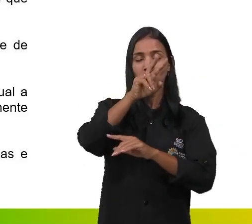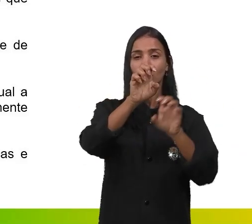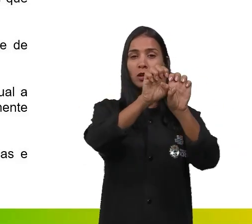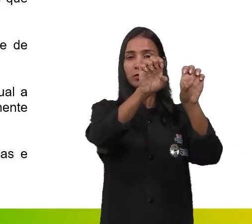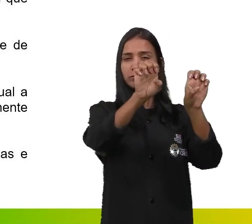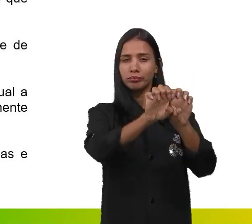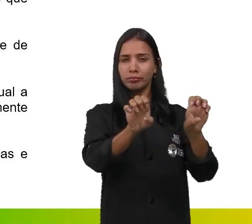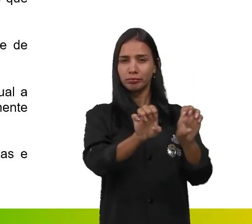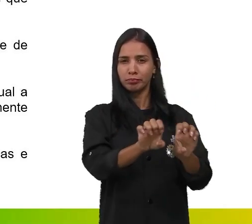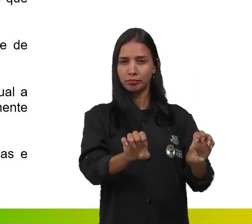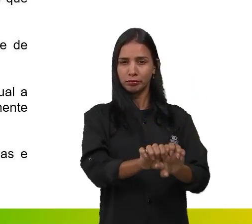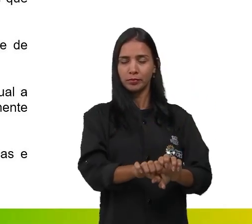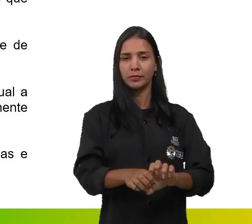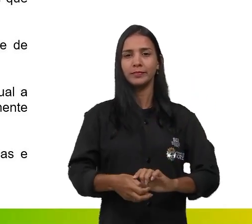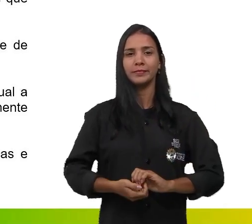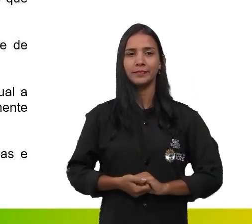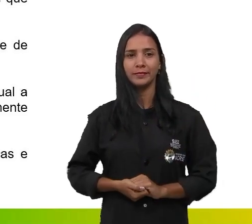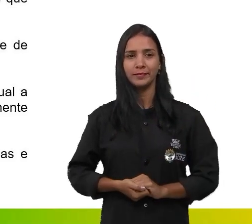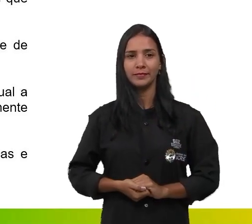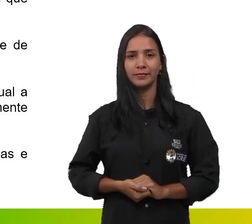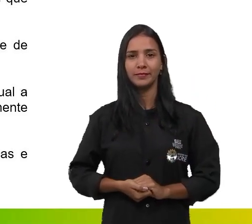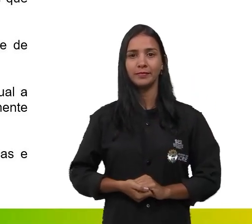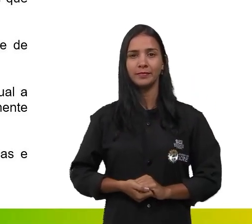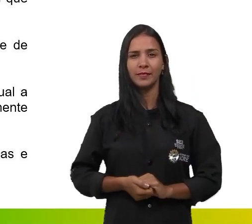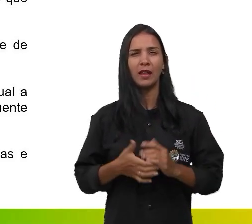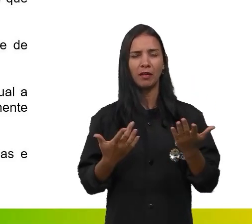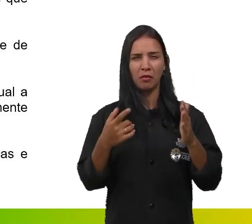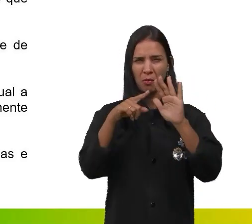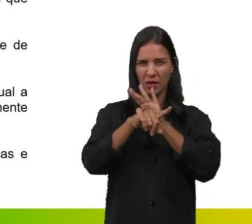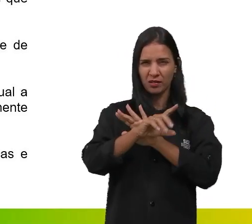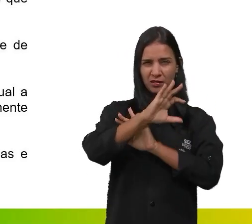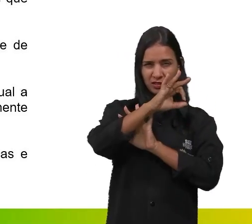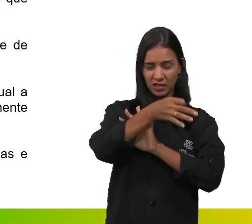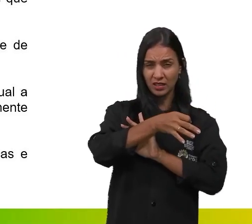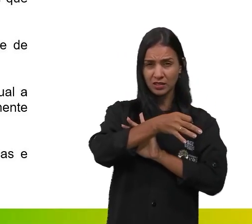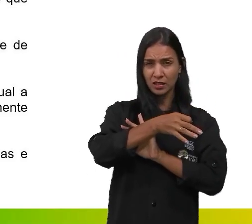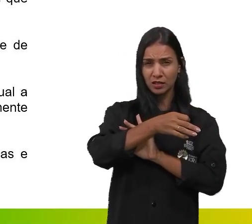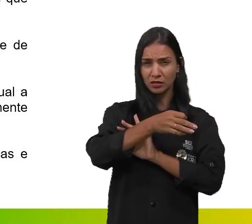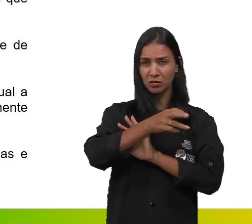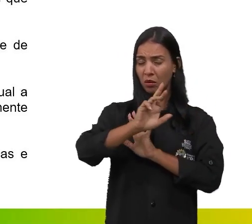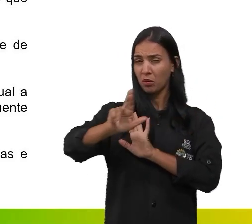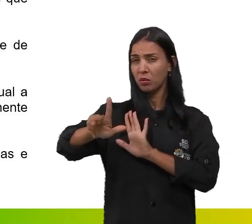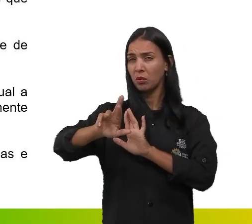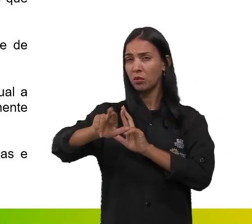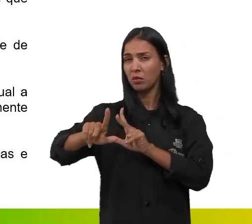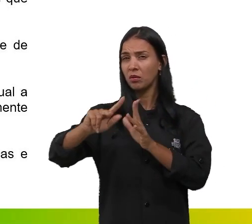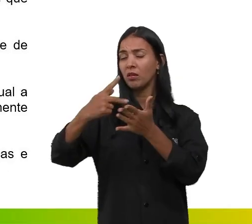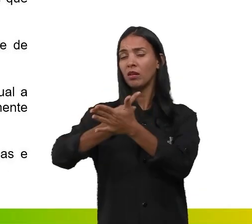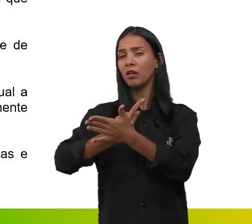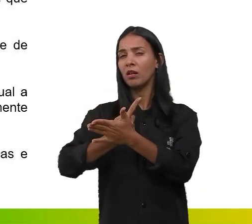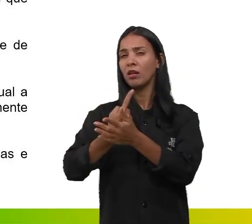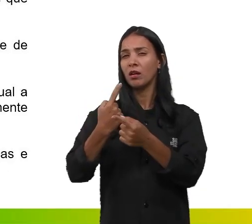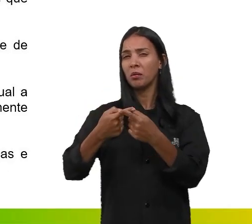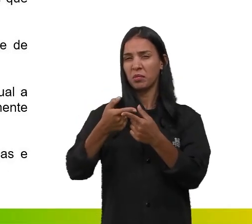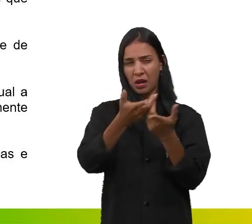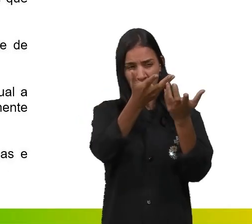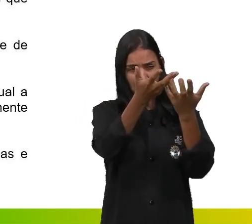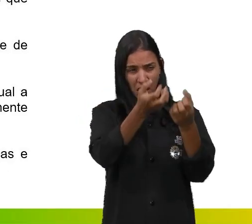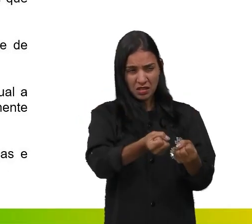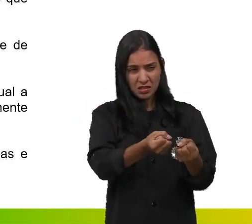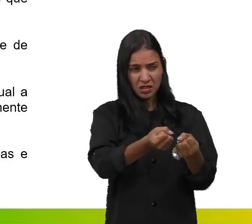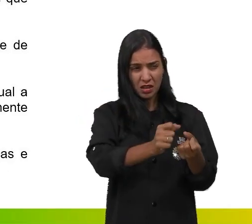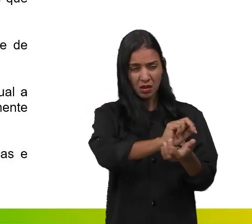e estruturais. Então, será isso mesmo? Alteridade significa aceitação passiva da